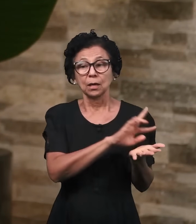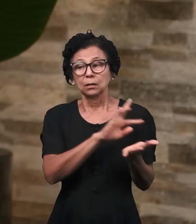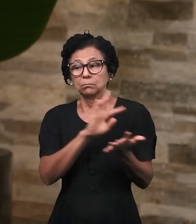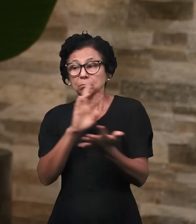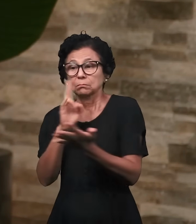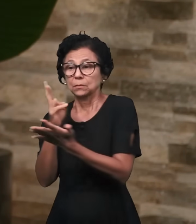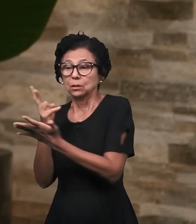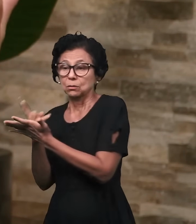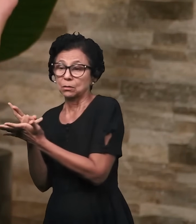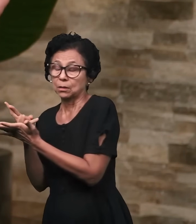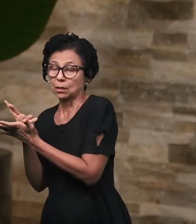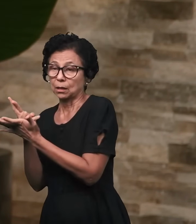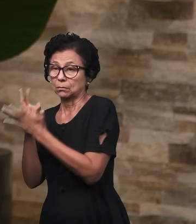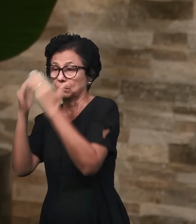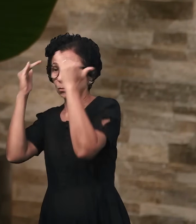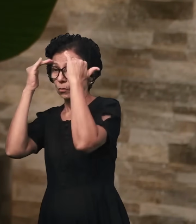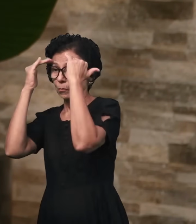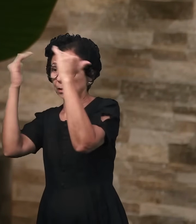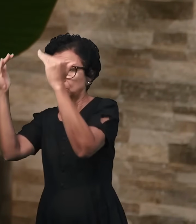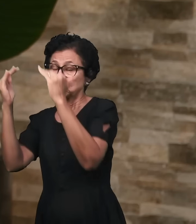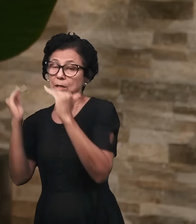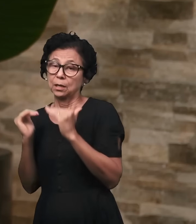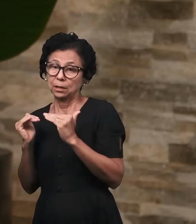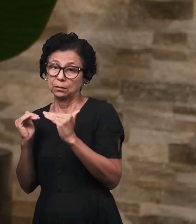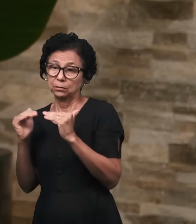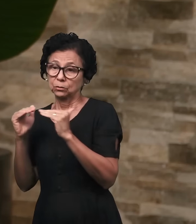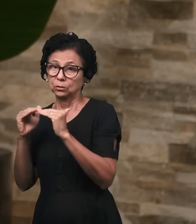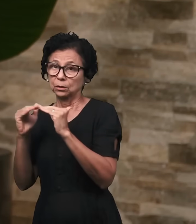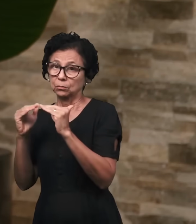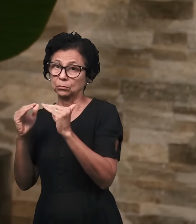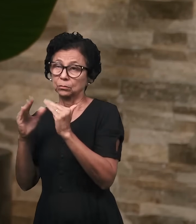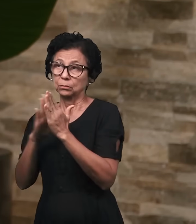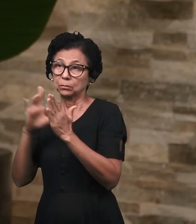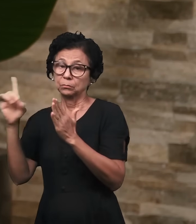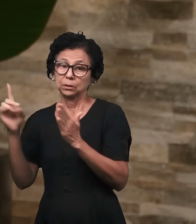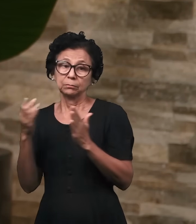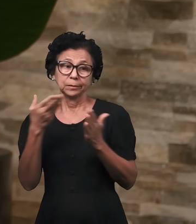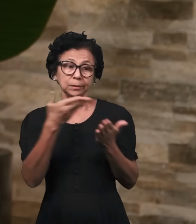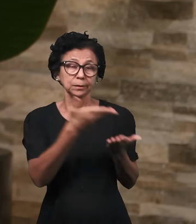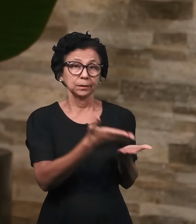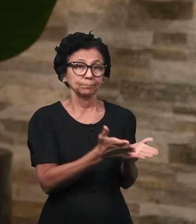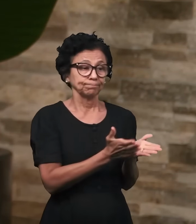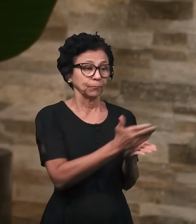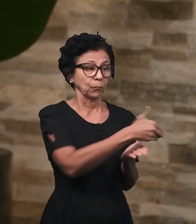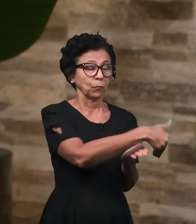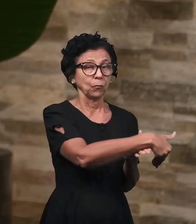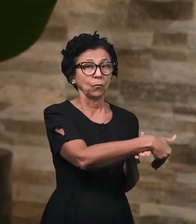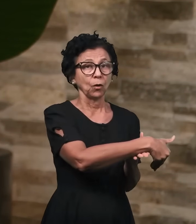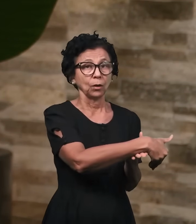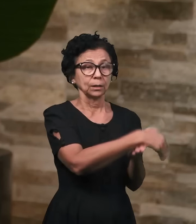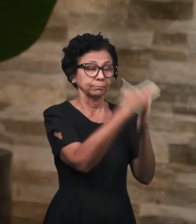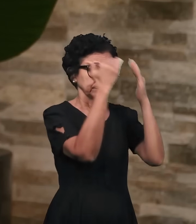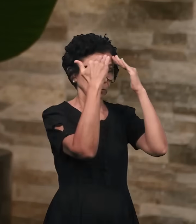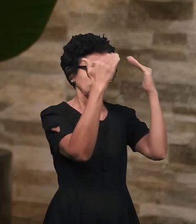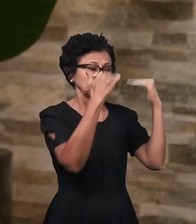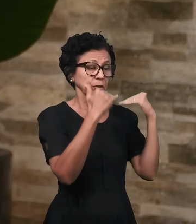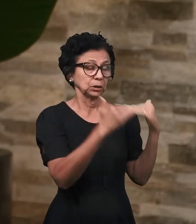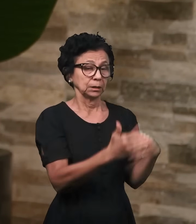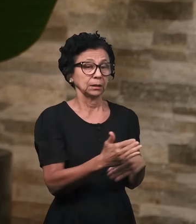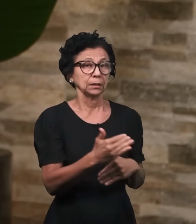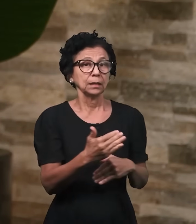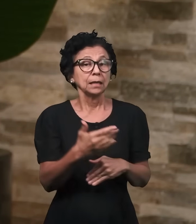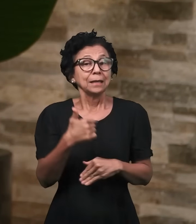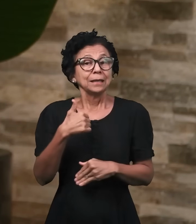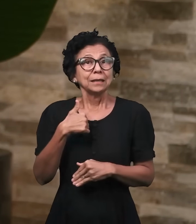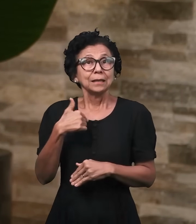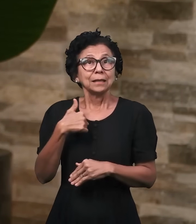Deus e aquele que atua de acordo com a palavra de Deus. E Como juiz, eu vejo as pessoas